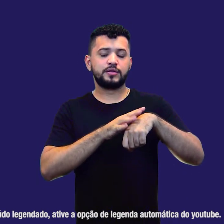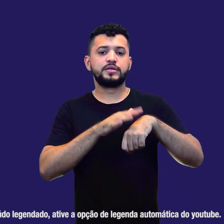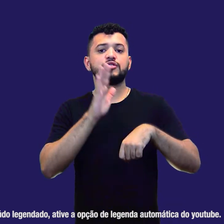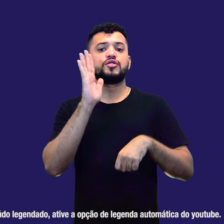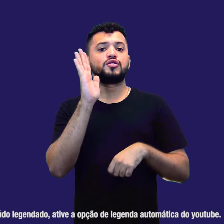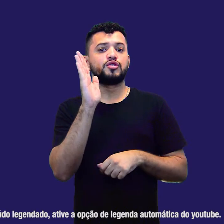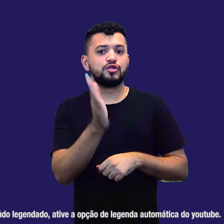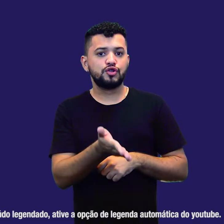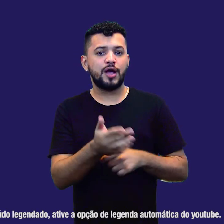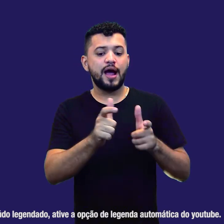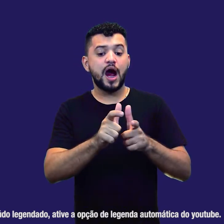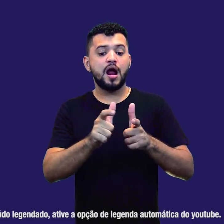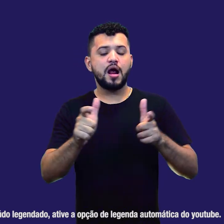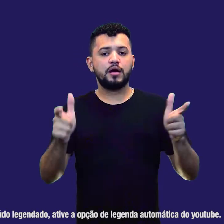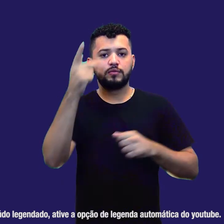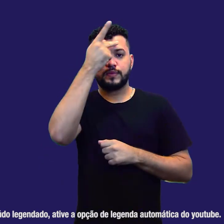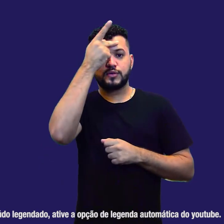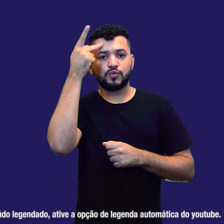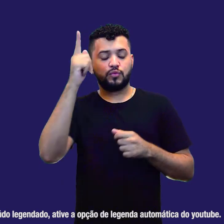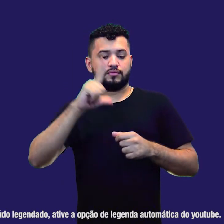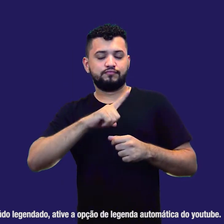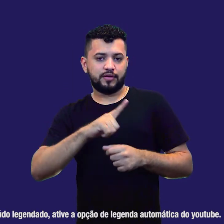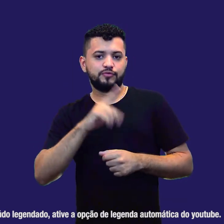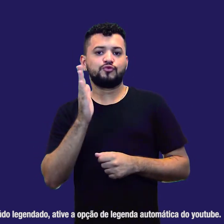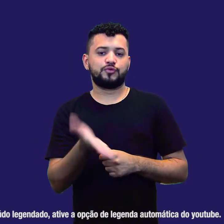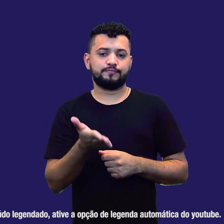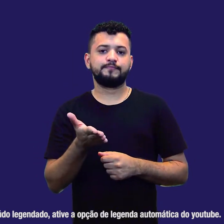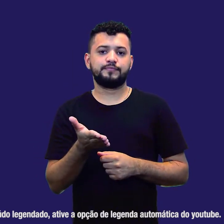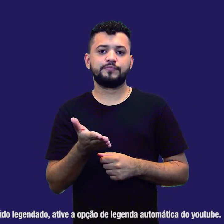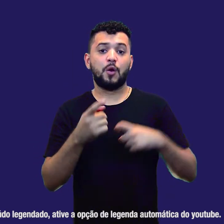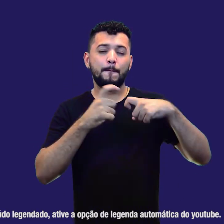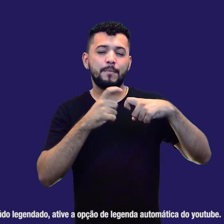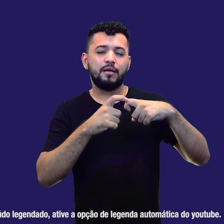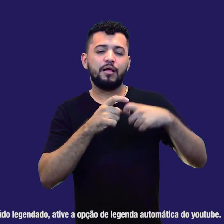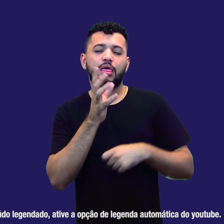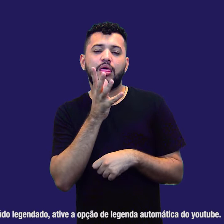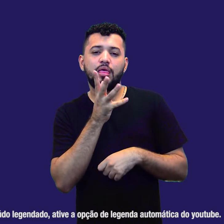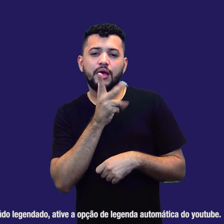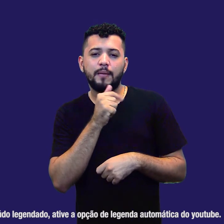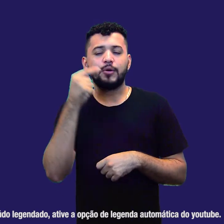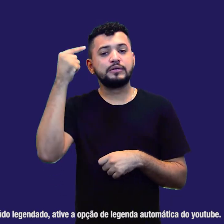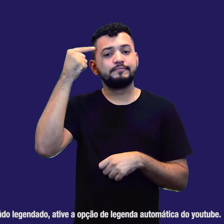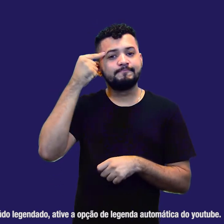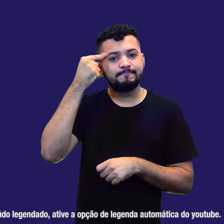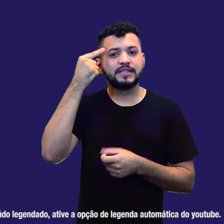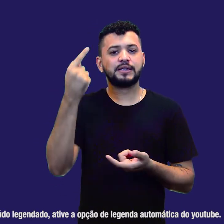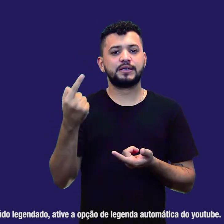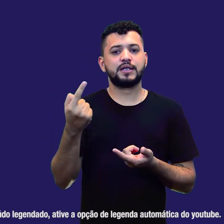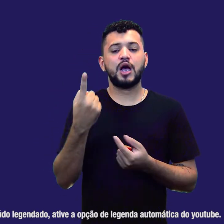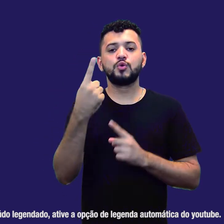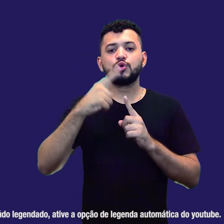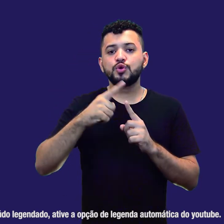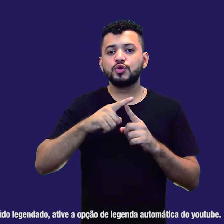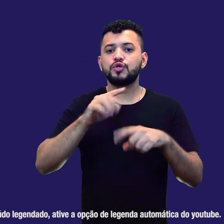as massas, grande quantidade de pessoas. Então, o médico vai demorar muito para pensar em uma